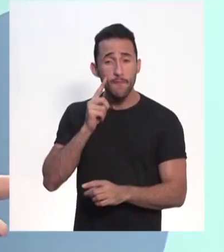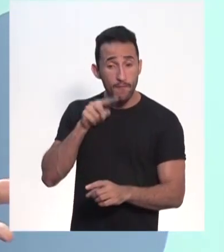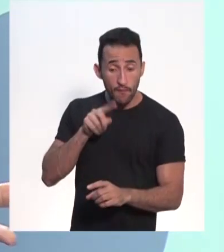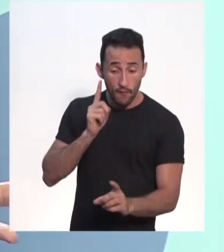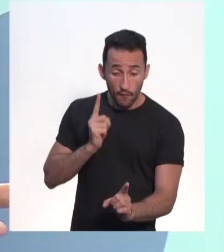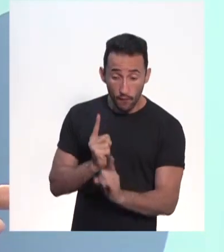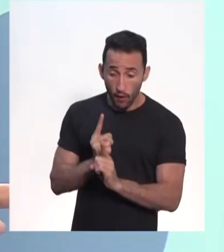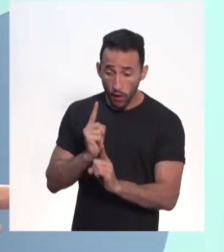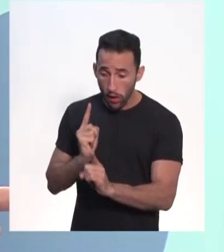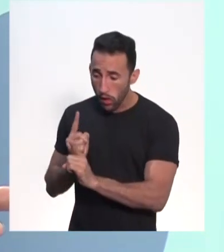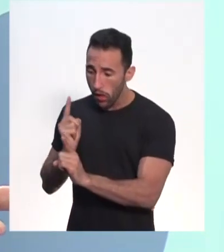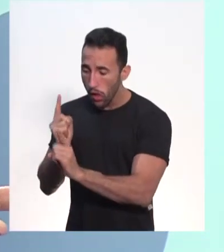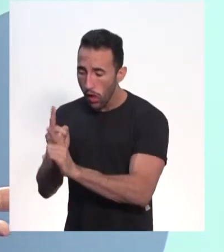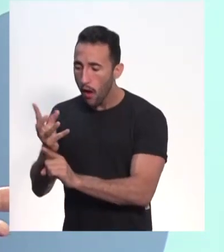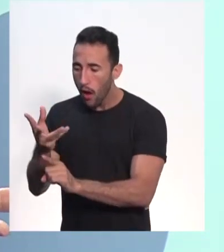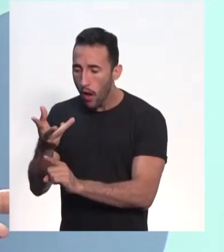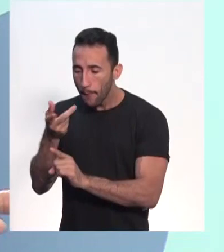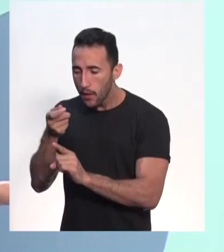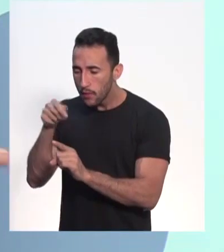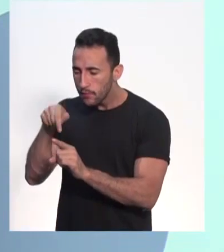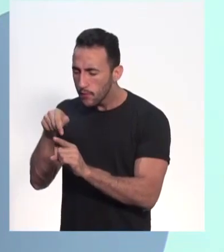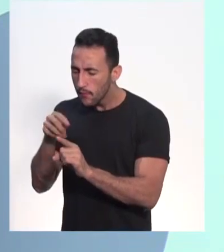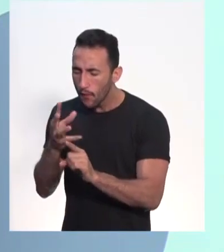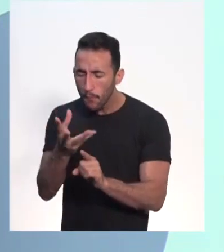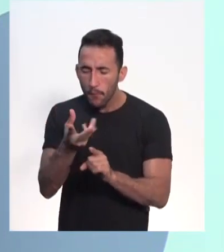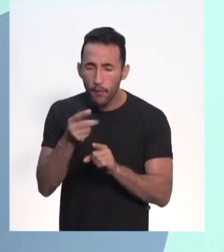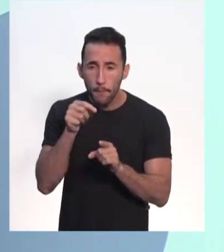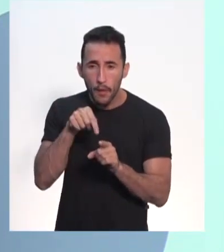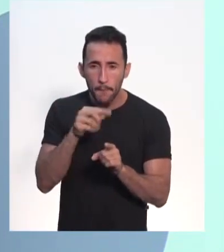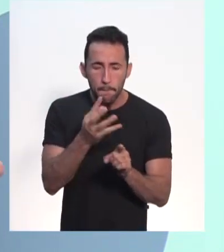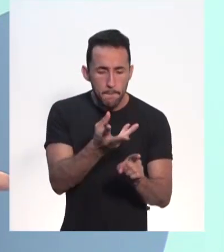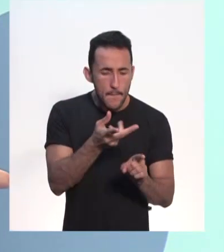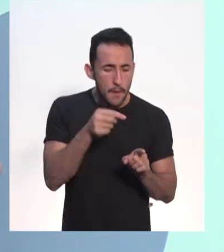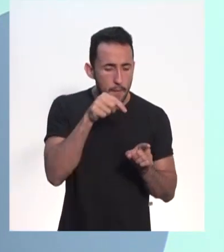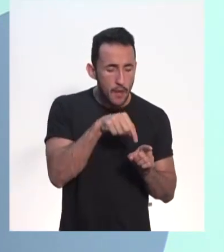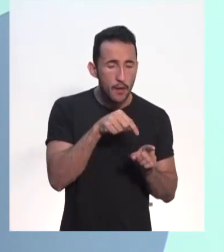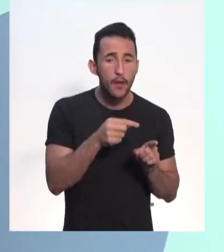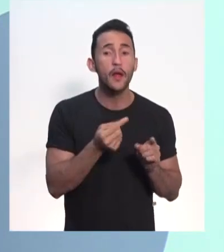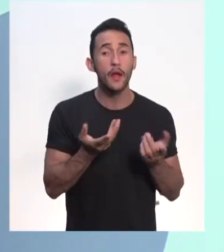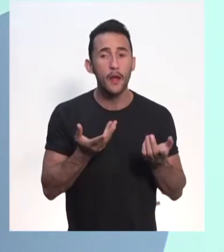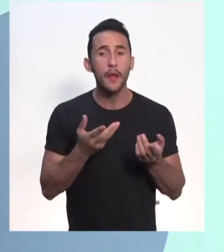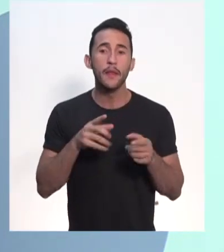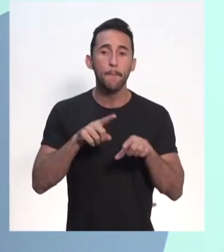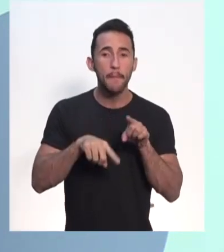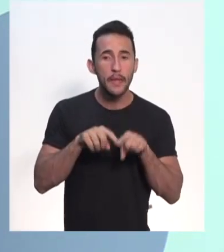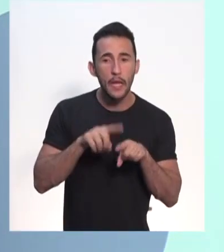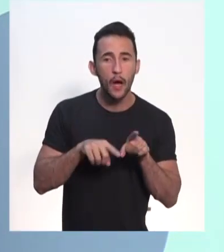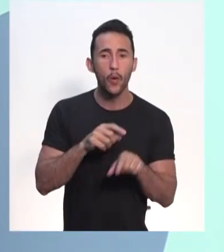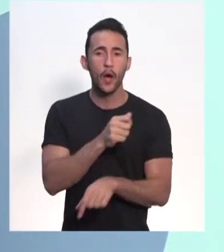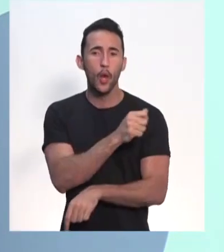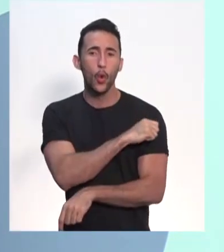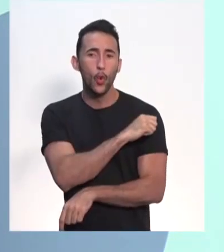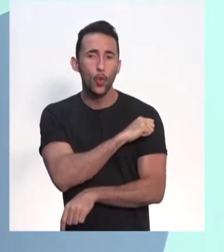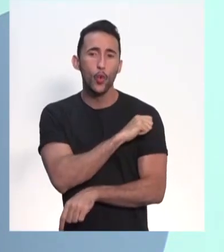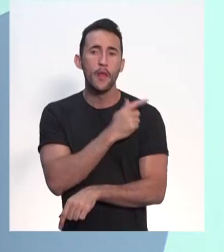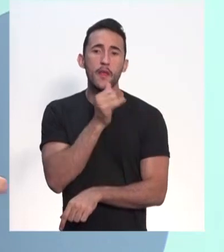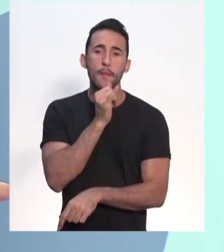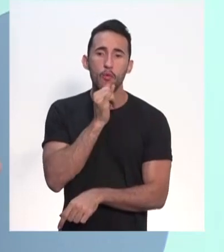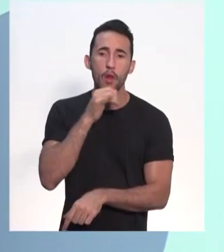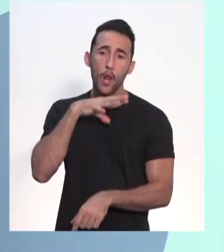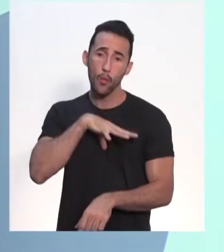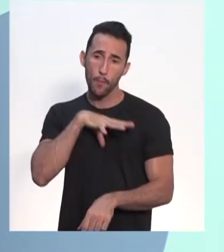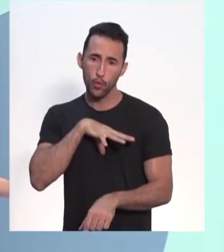minha turma precisaria de um reforço? Quais as habilidades essenciais para a continuidade da aprendizagem?